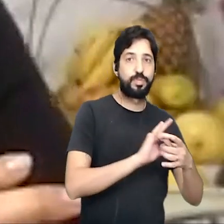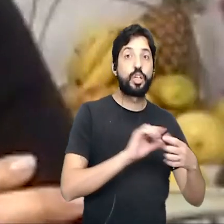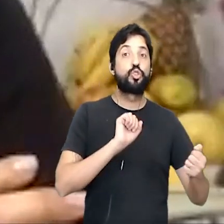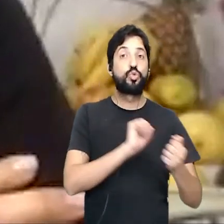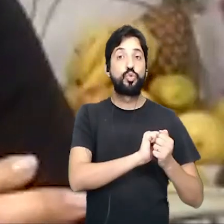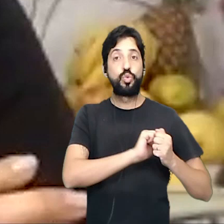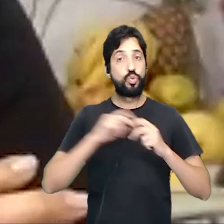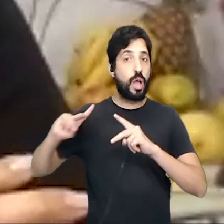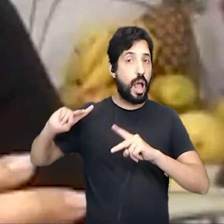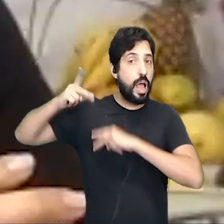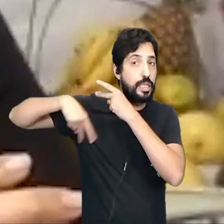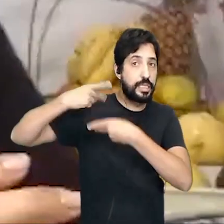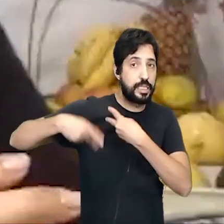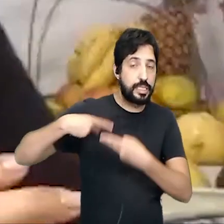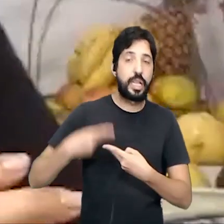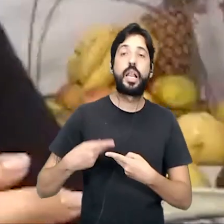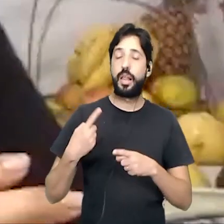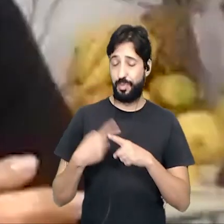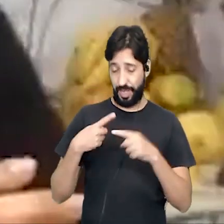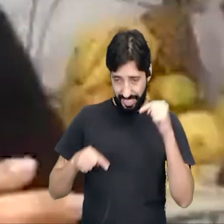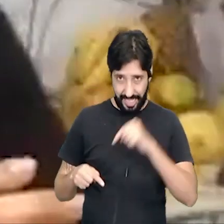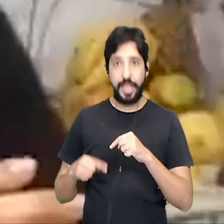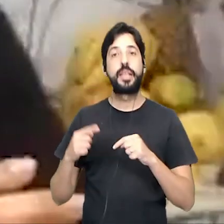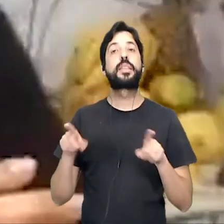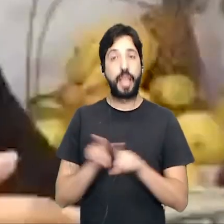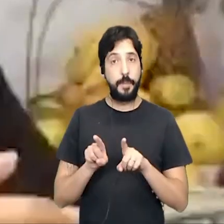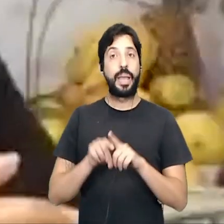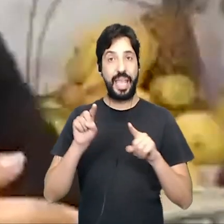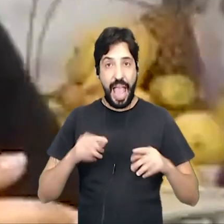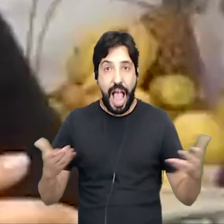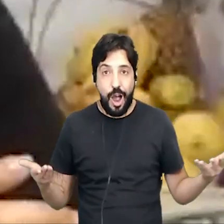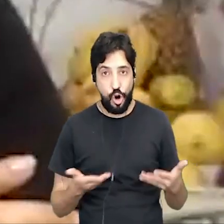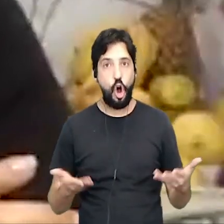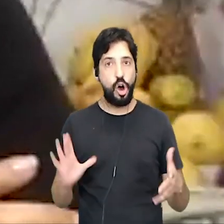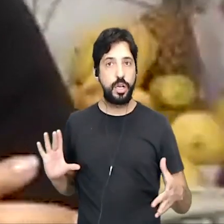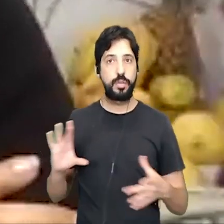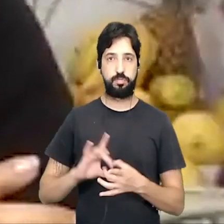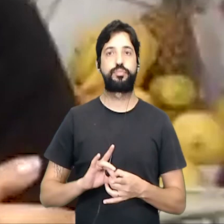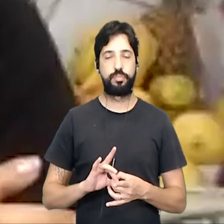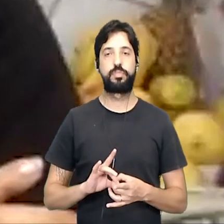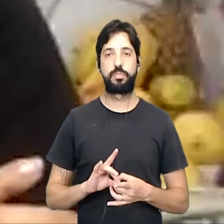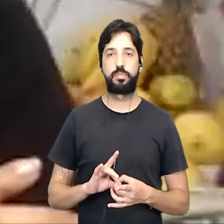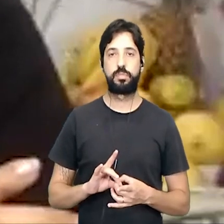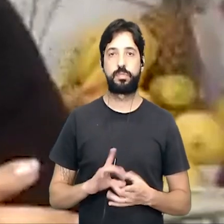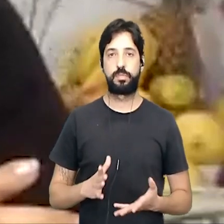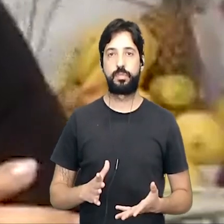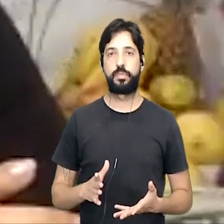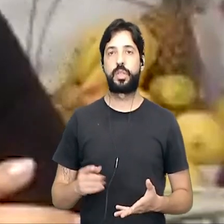de conexão na ancestralidade, porque pensar na ancestralidade também é pensar aqui e agora, mas